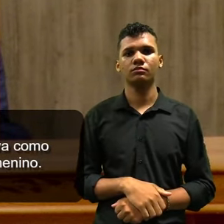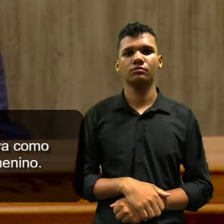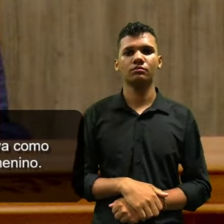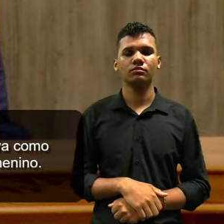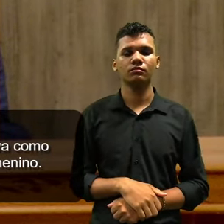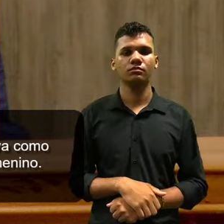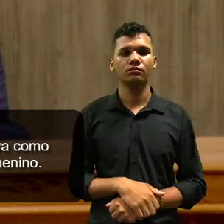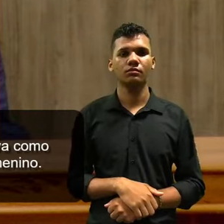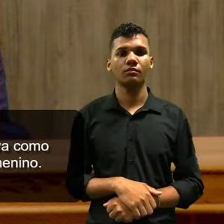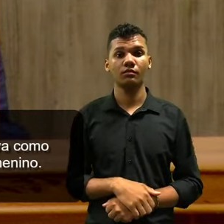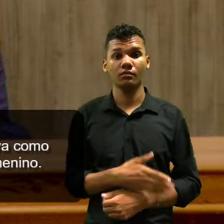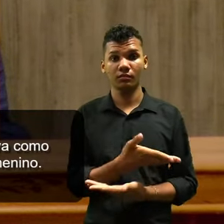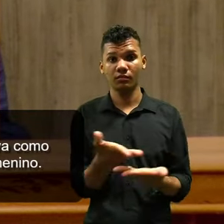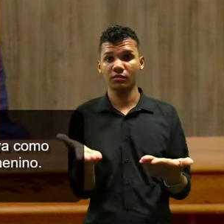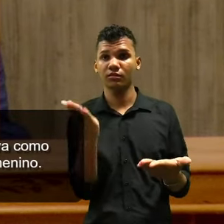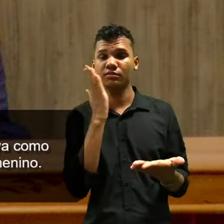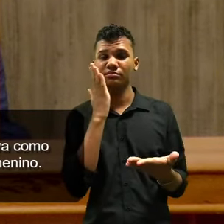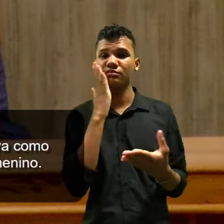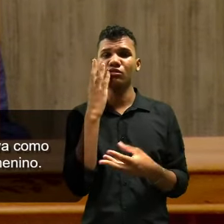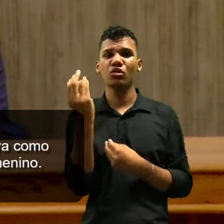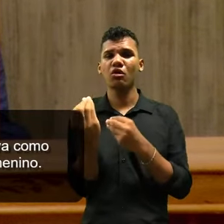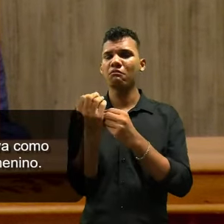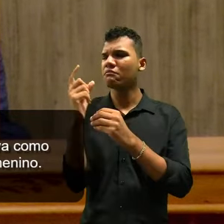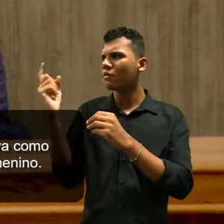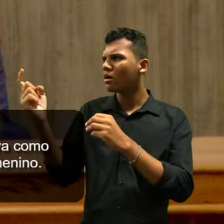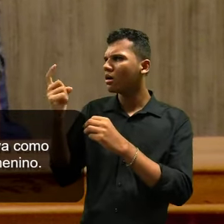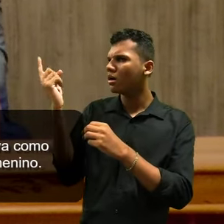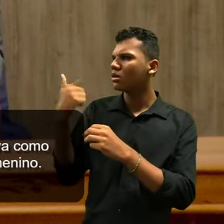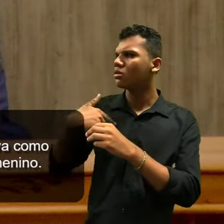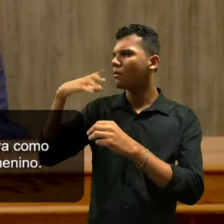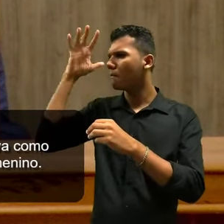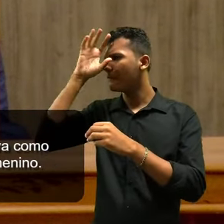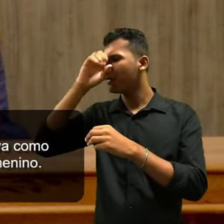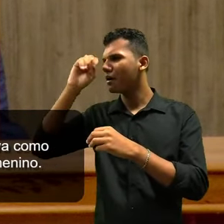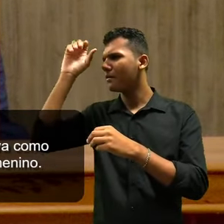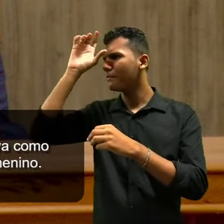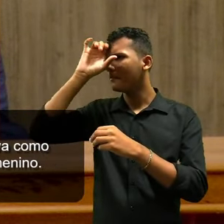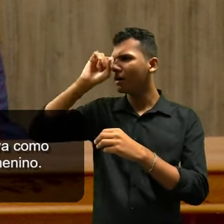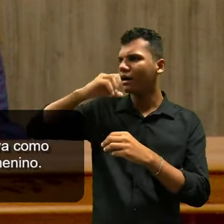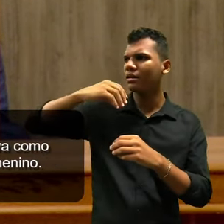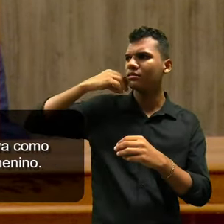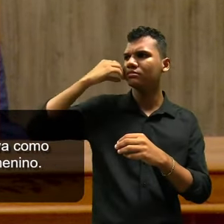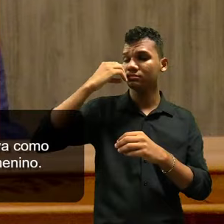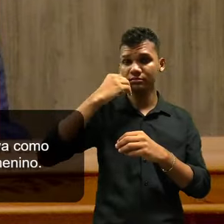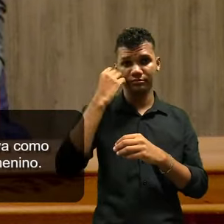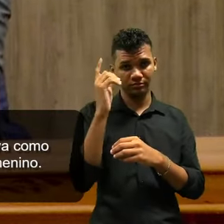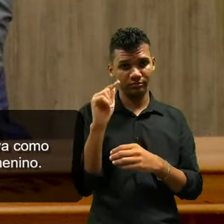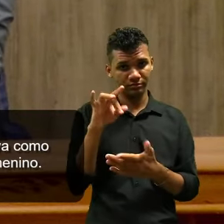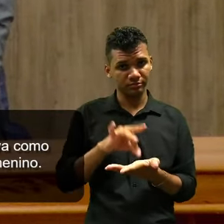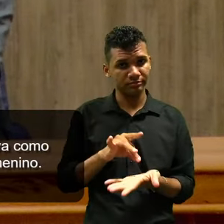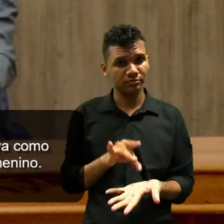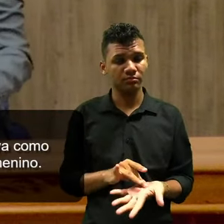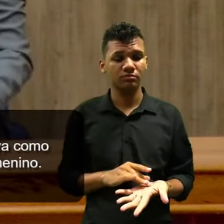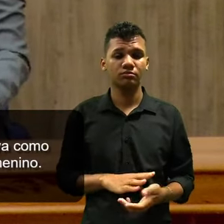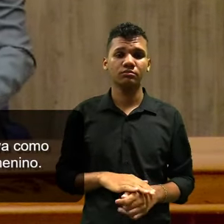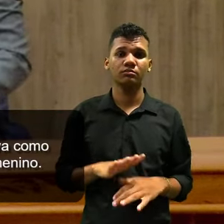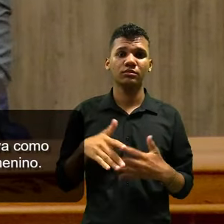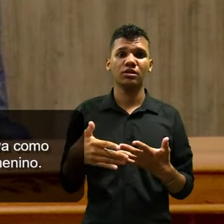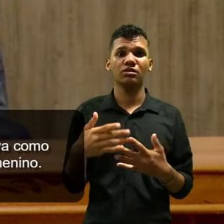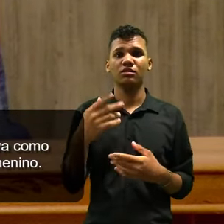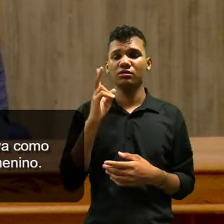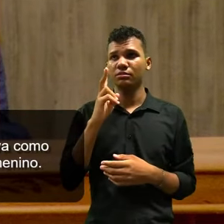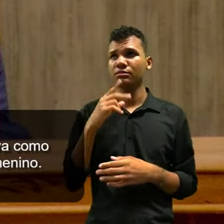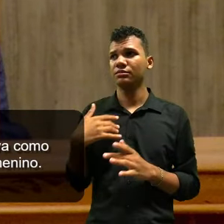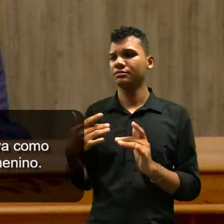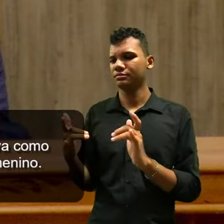menino você vai crescendo você vai amadurecendo é assim ou não era hoje lá no no no no velório o pastor